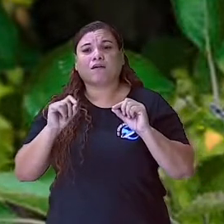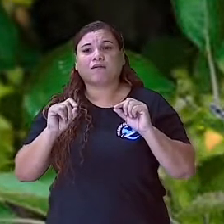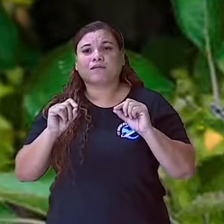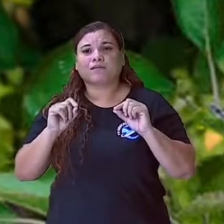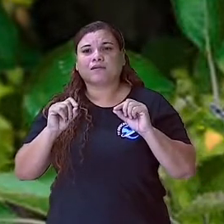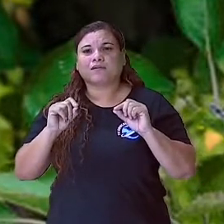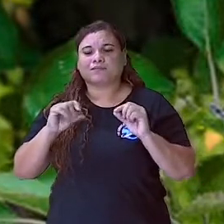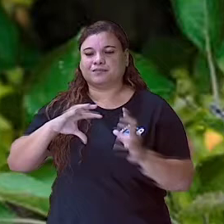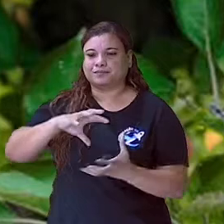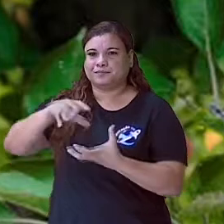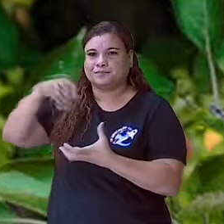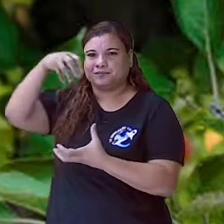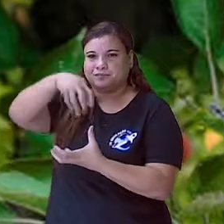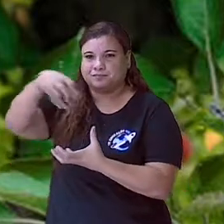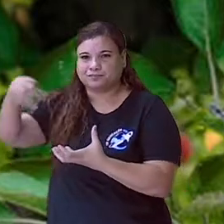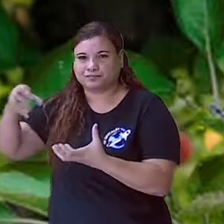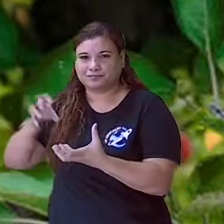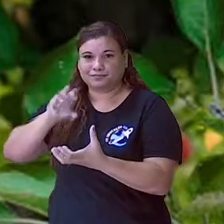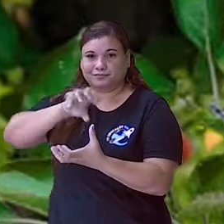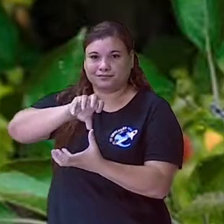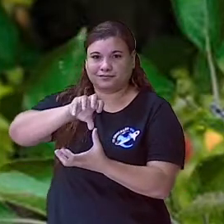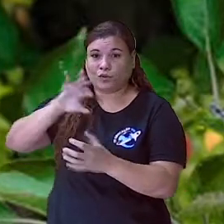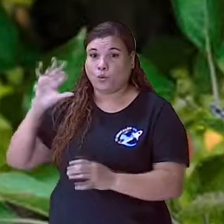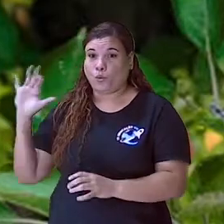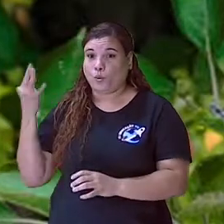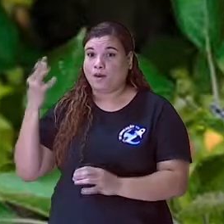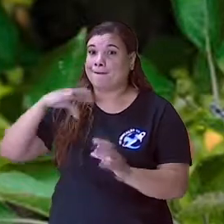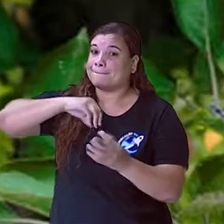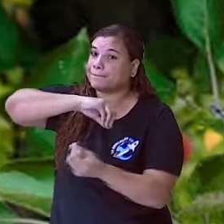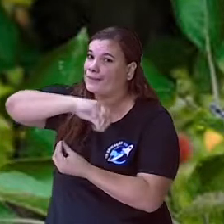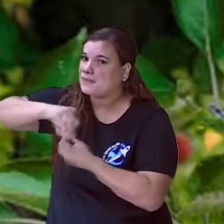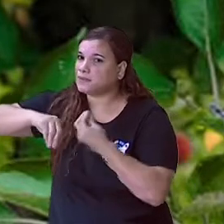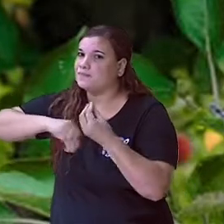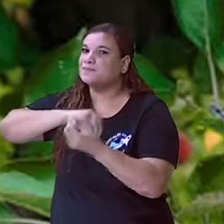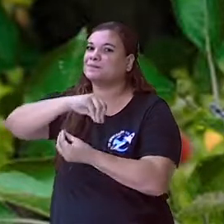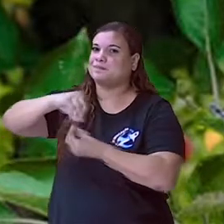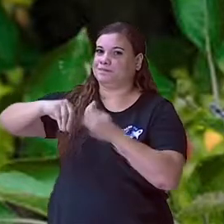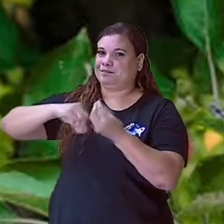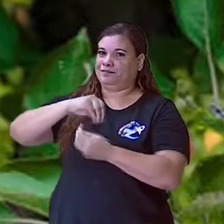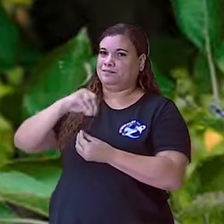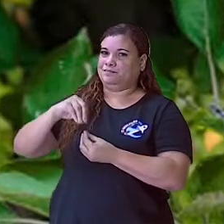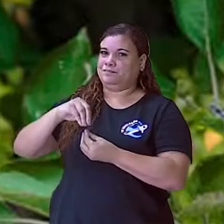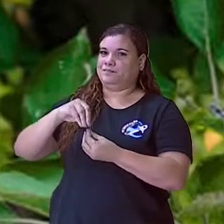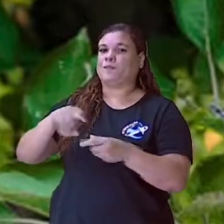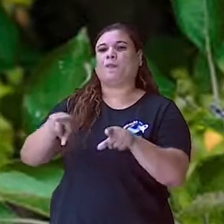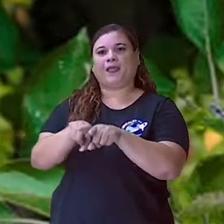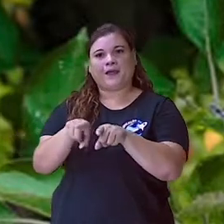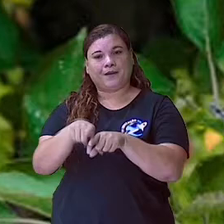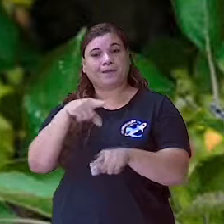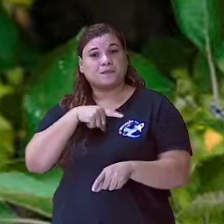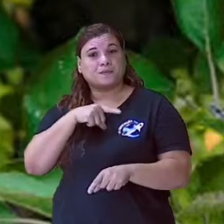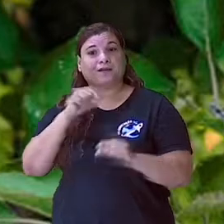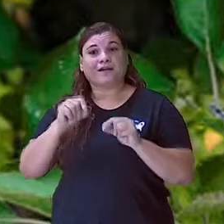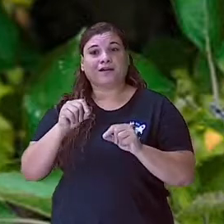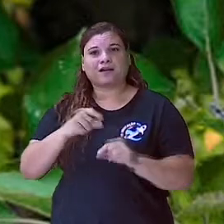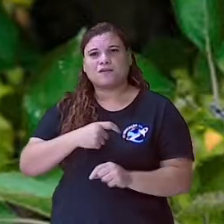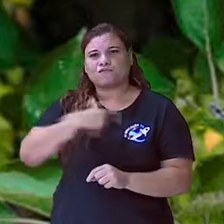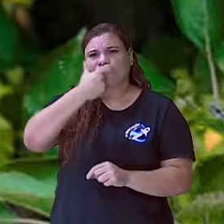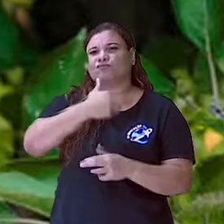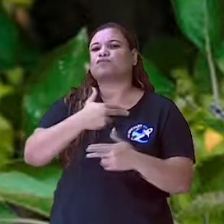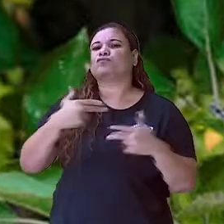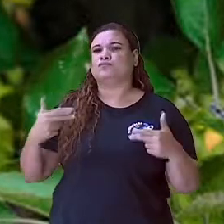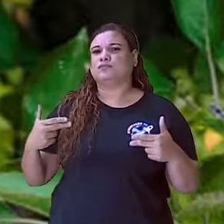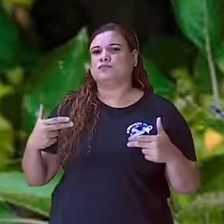é temperado. Tá certo? Nós temos maçãs, macieiras no